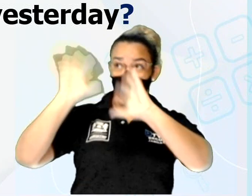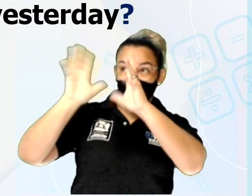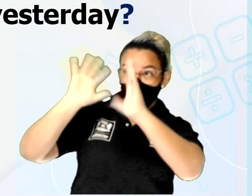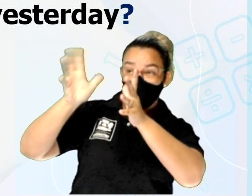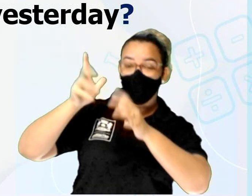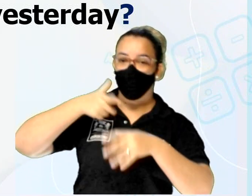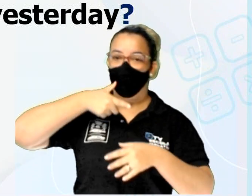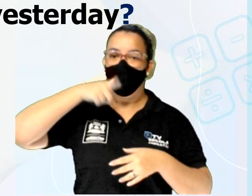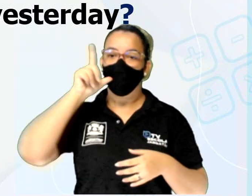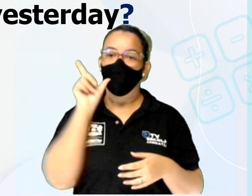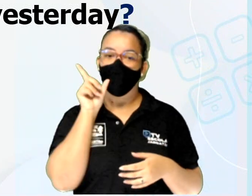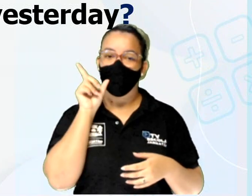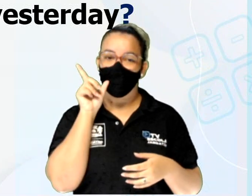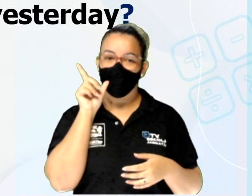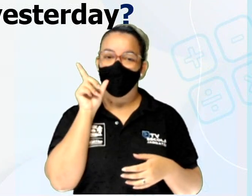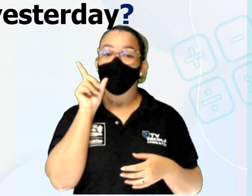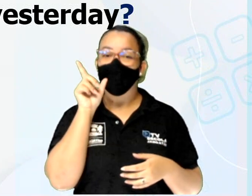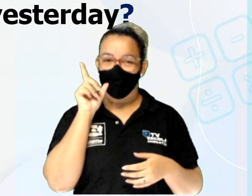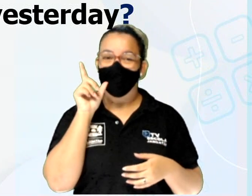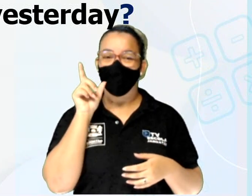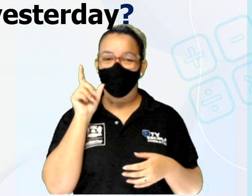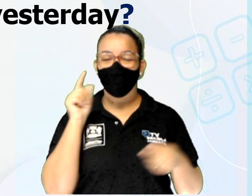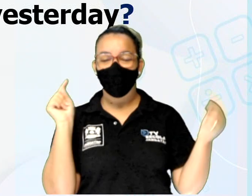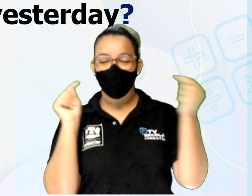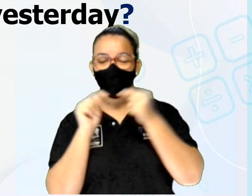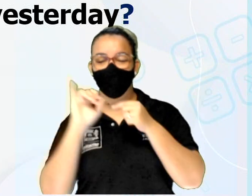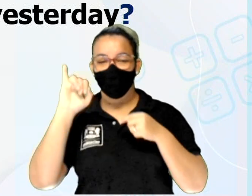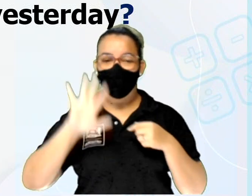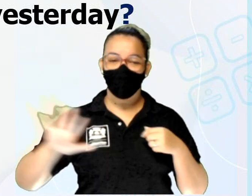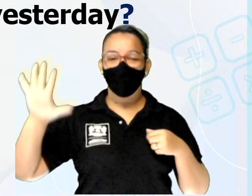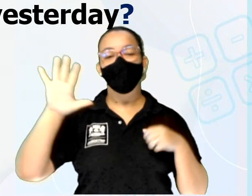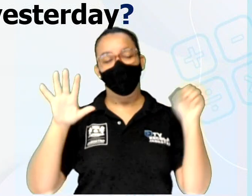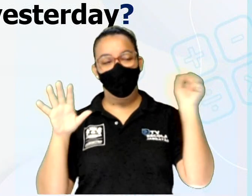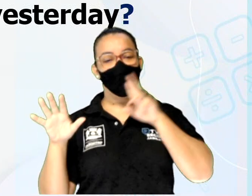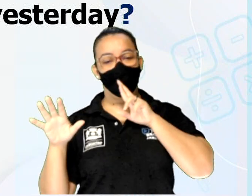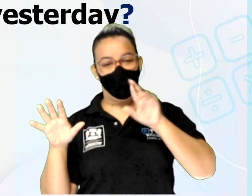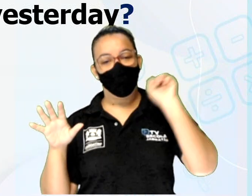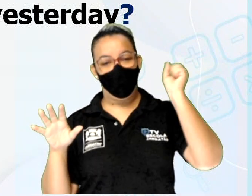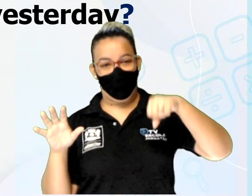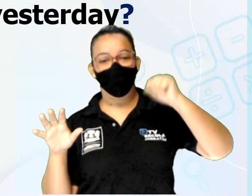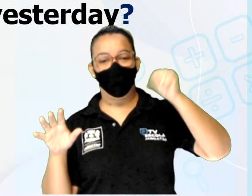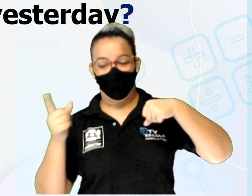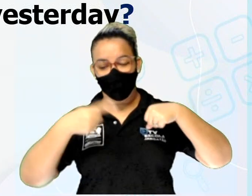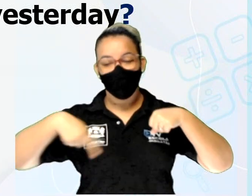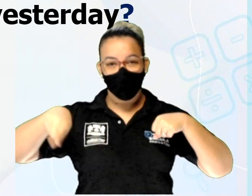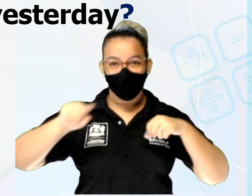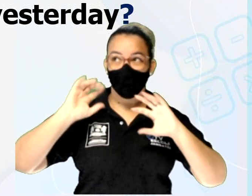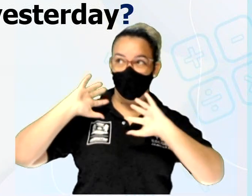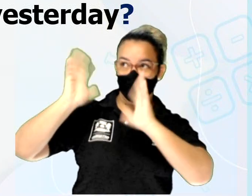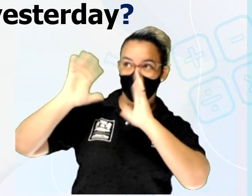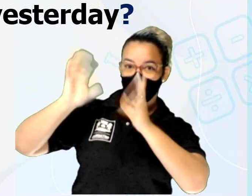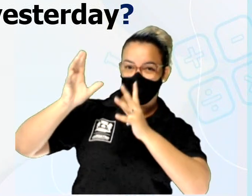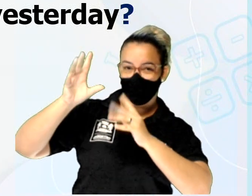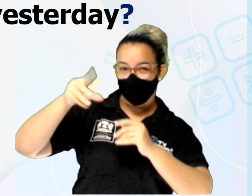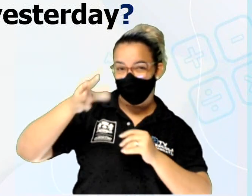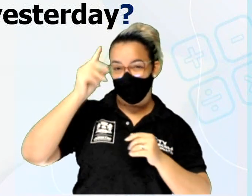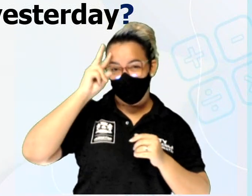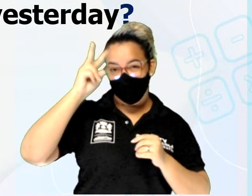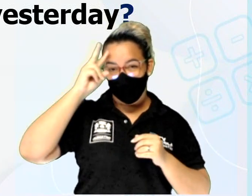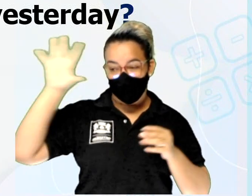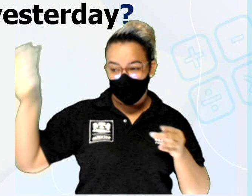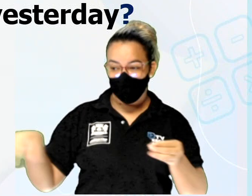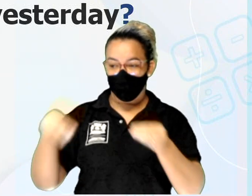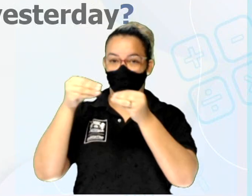ontem. Pela imagem, yes, we did. Sim, nós jogamos. Lembrando que o did está substituindo